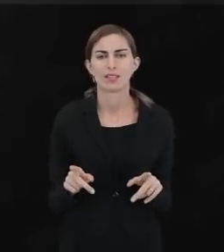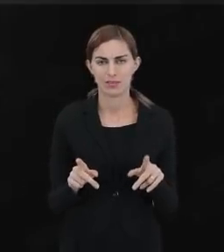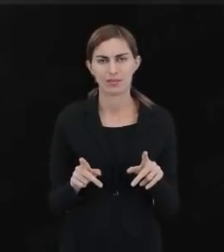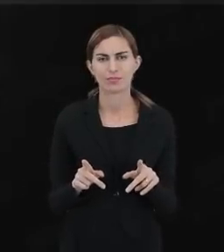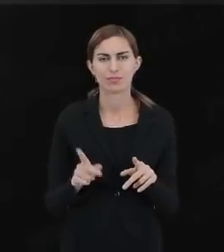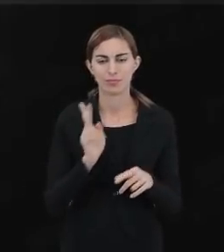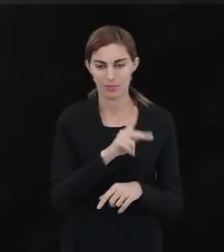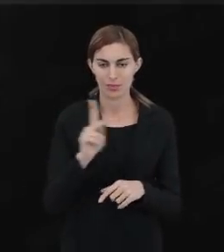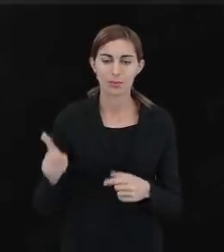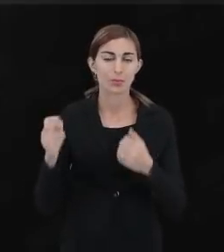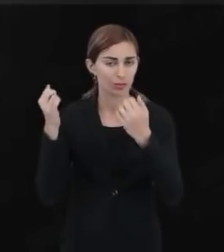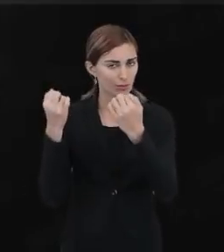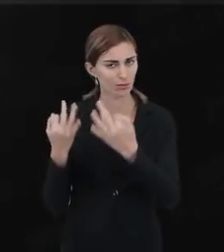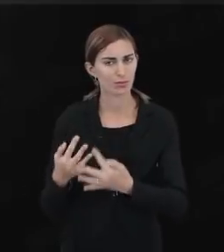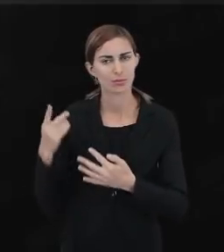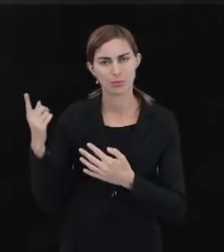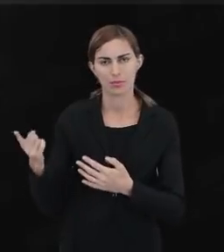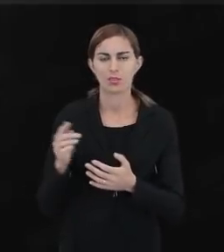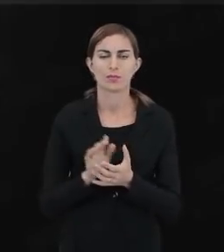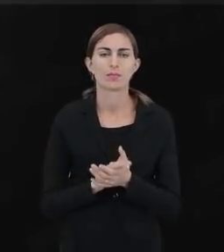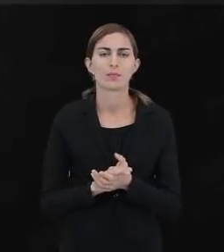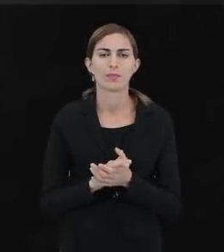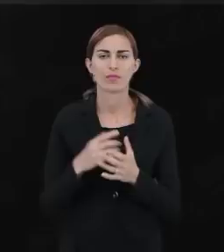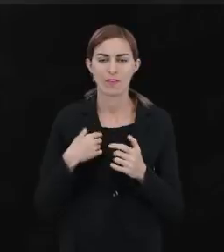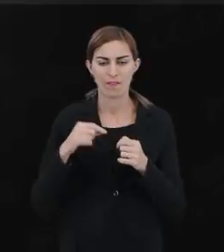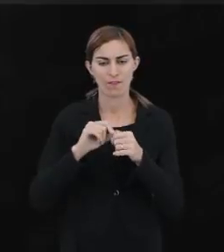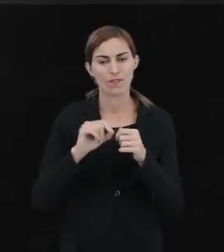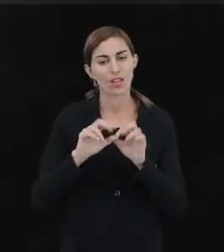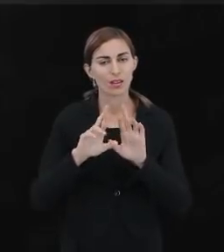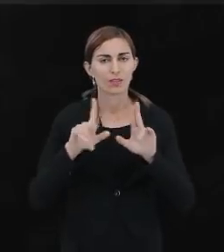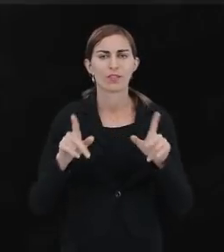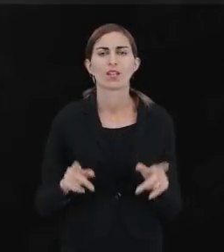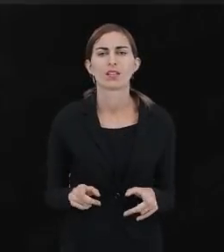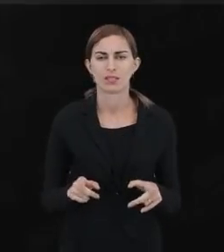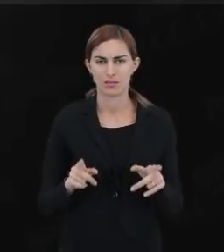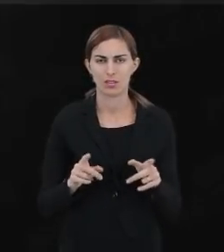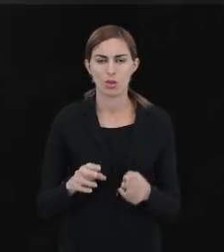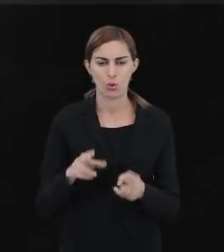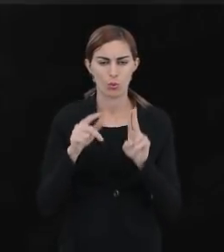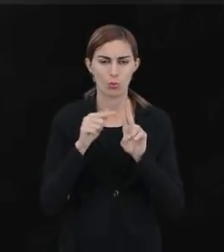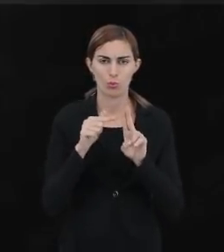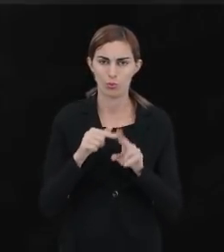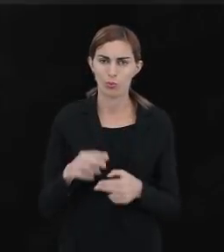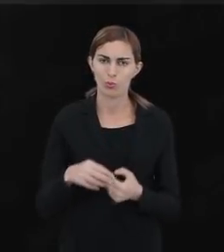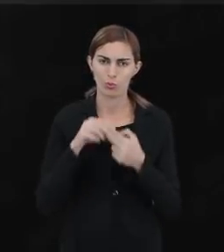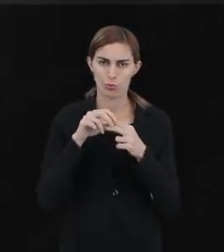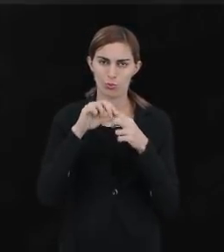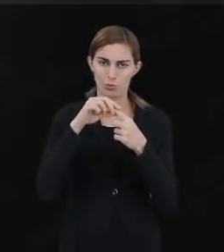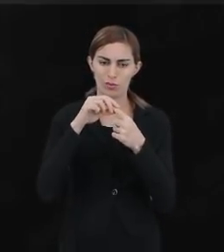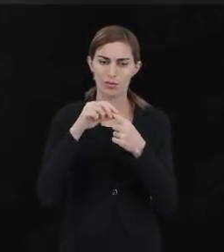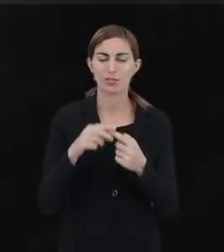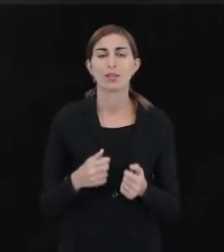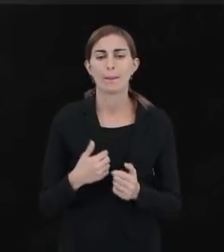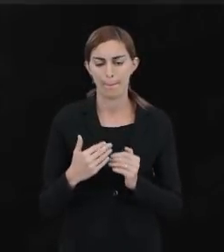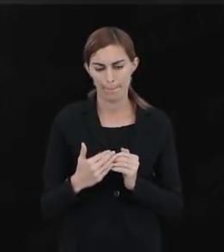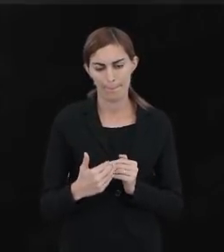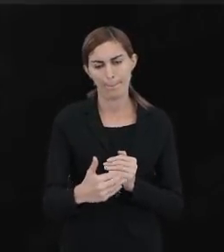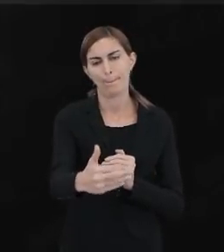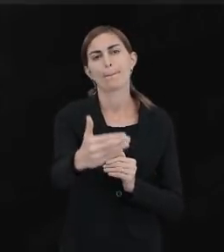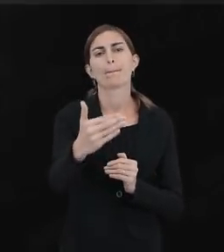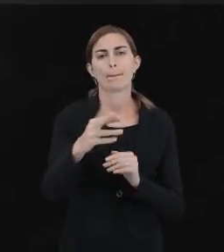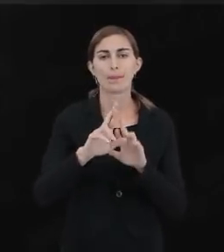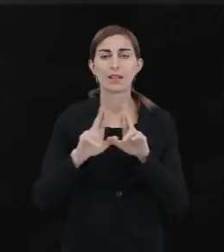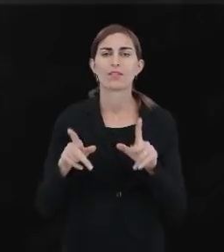professora falou professora luiza pouco falou faz a diferença ea unidade nós temos que fazer a partir dessa